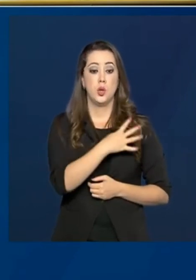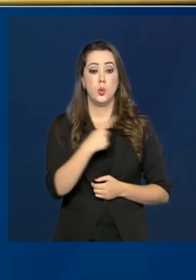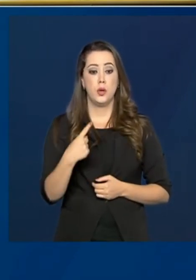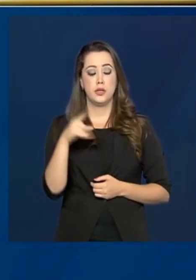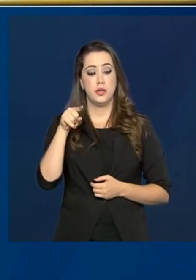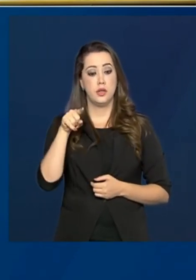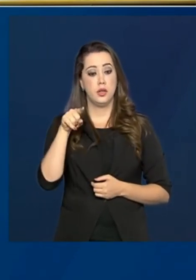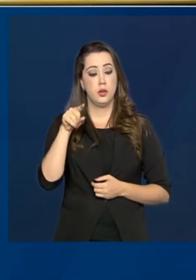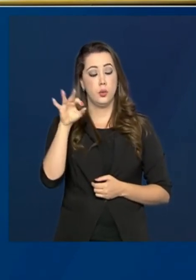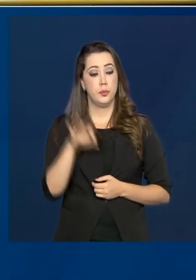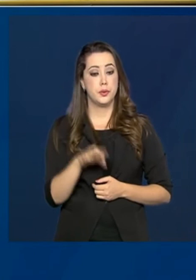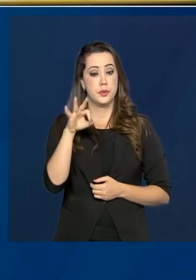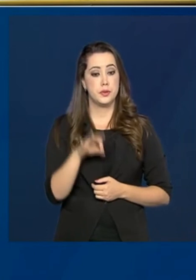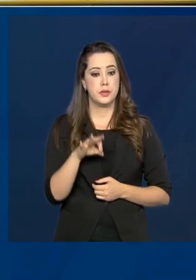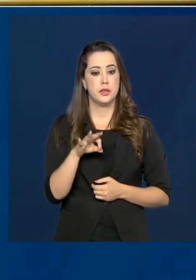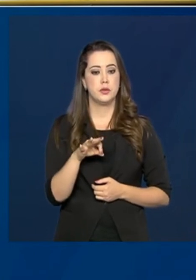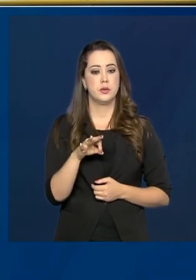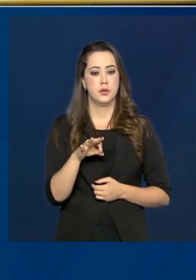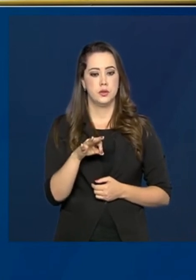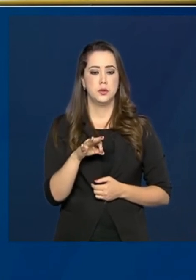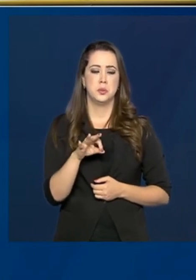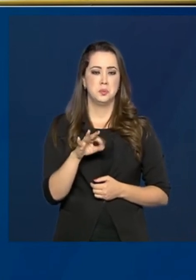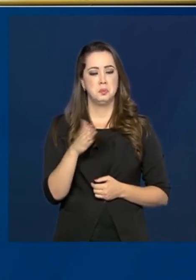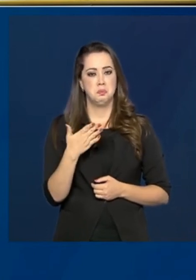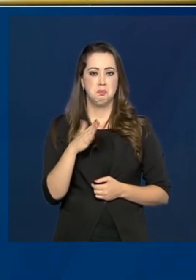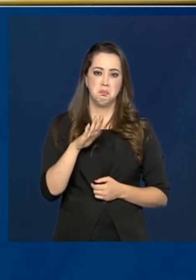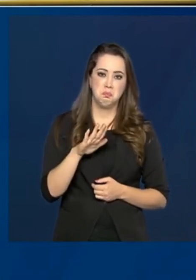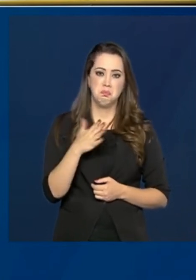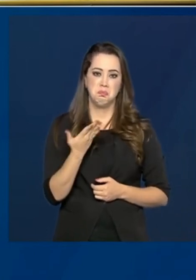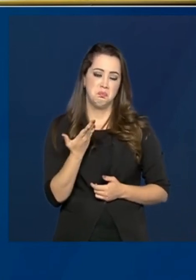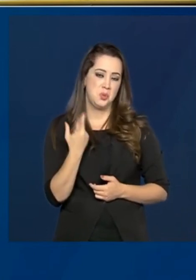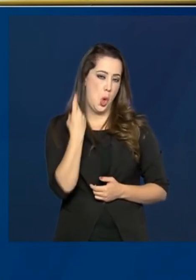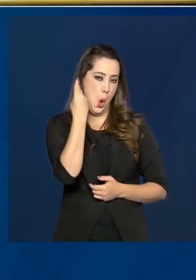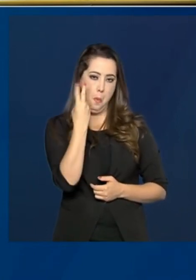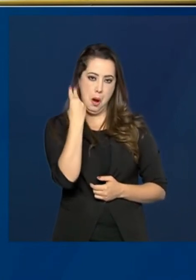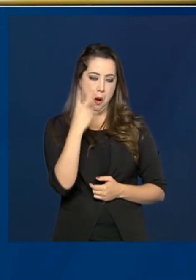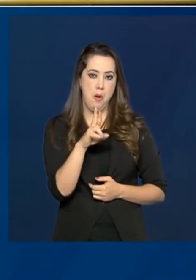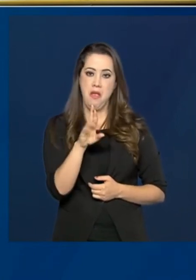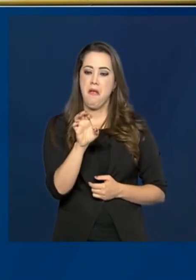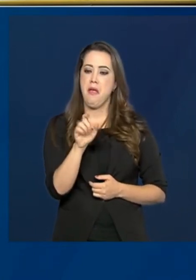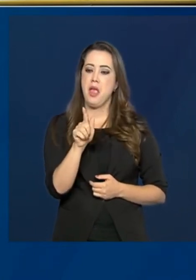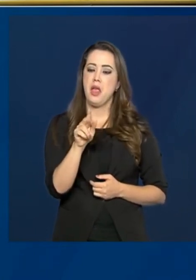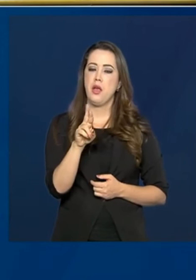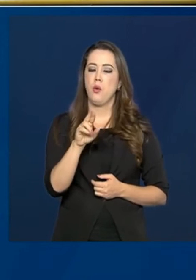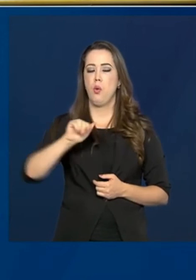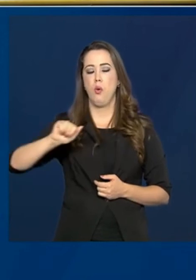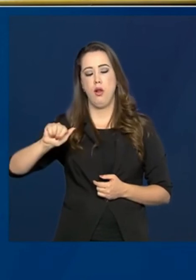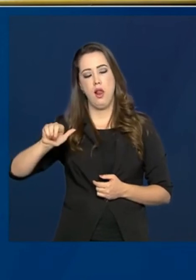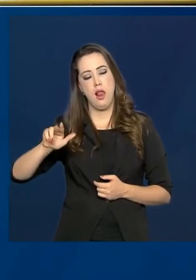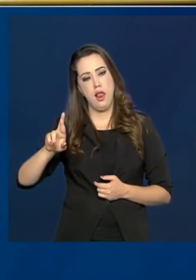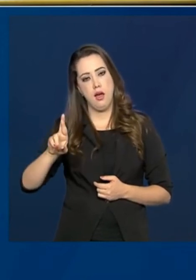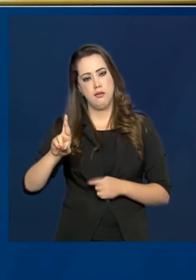aí aqui já começamos a nos preocupar, classificam como regular a sua percepção de saúde física. E nessa